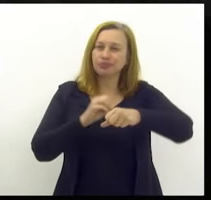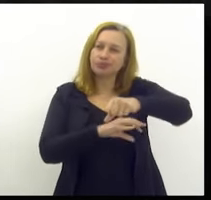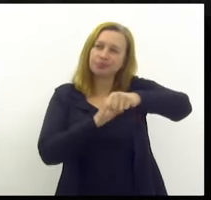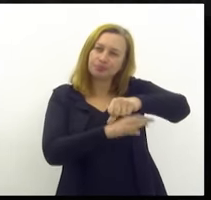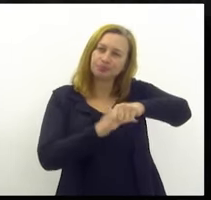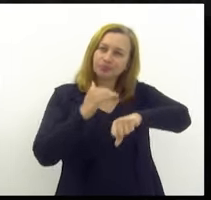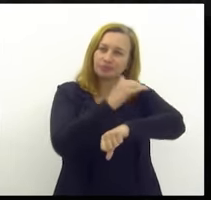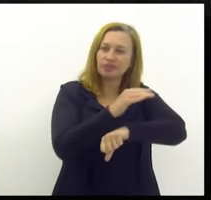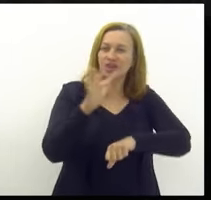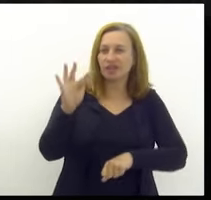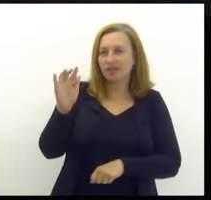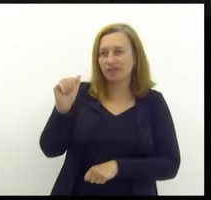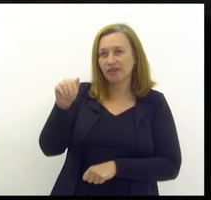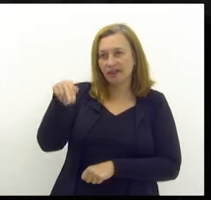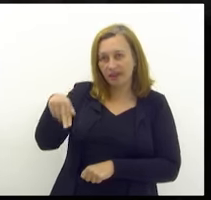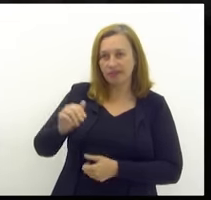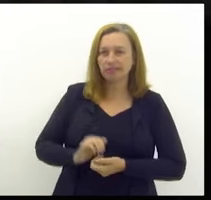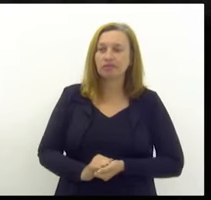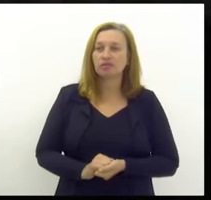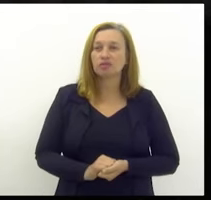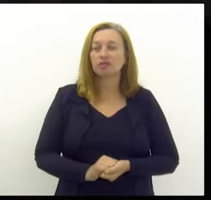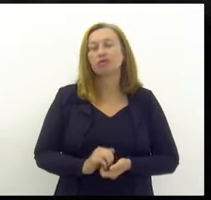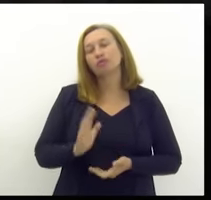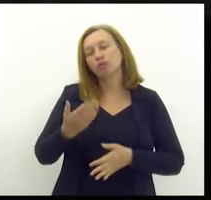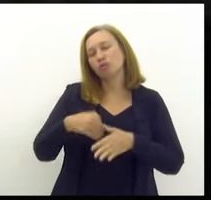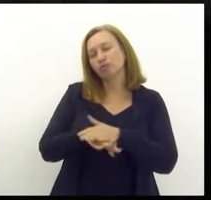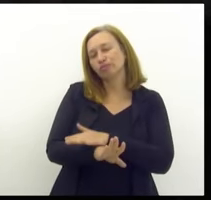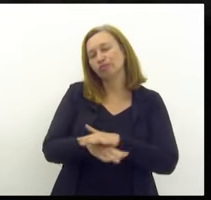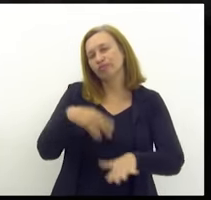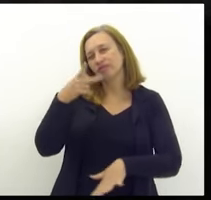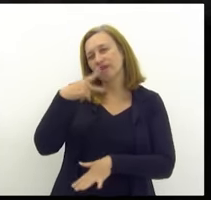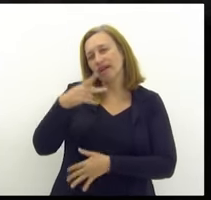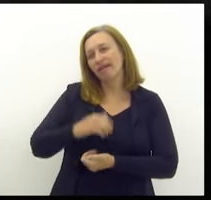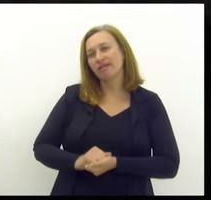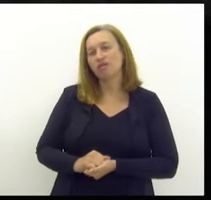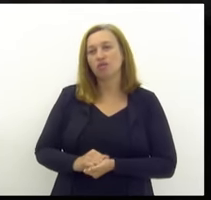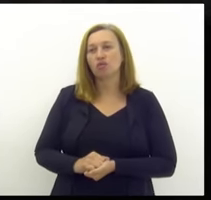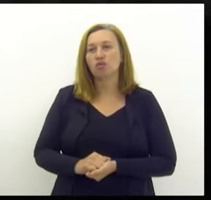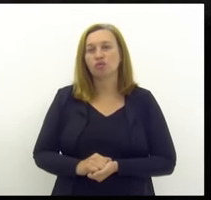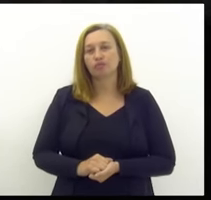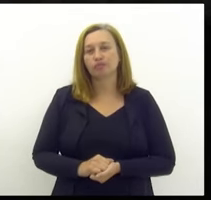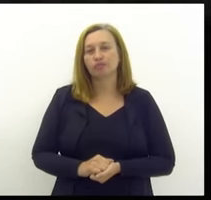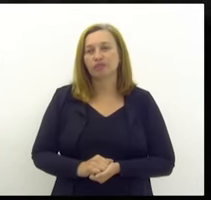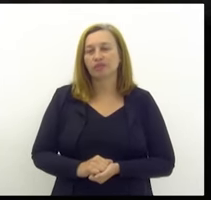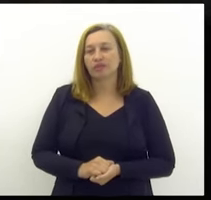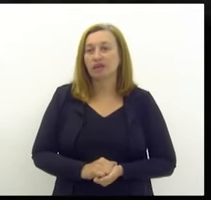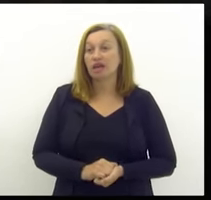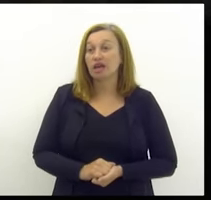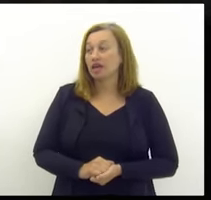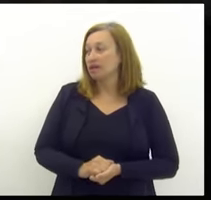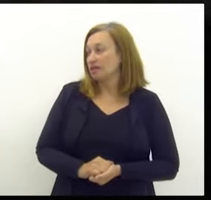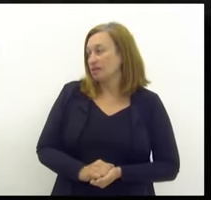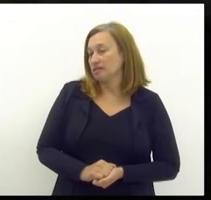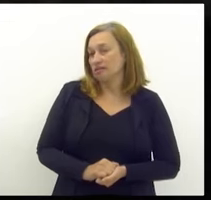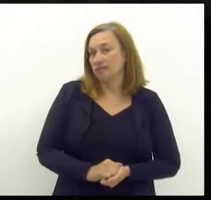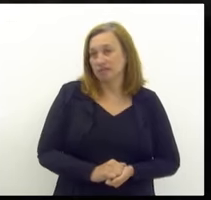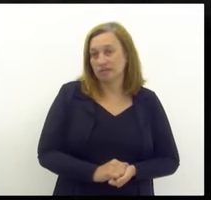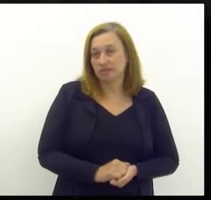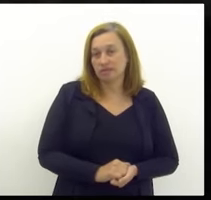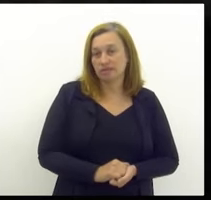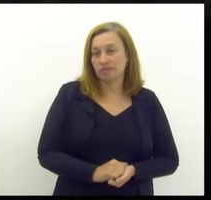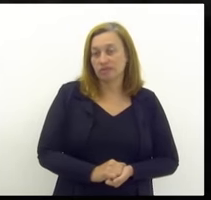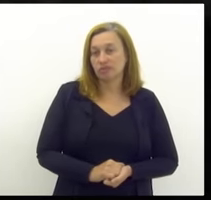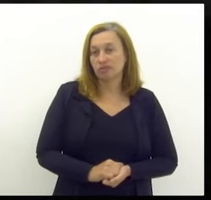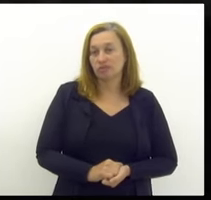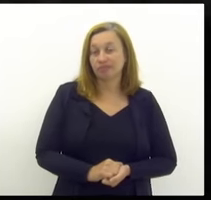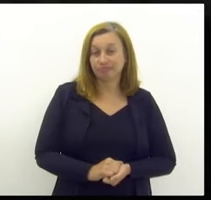fecan Como di Como costumo dizer vovó viu a uva vovó viu a